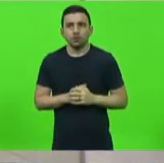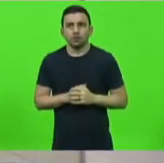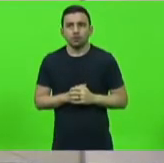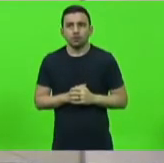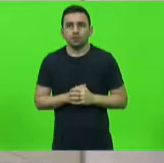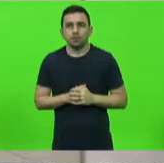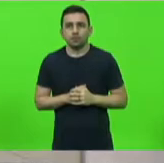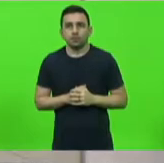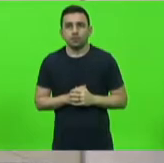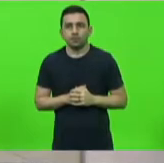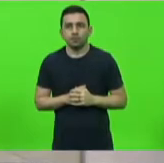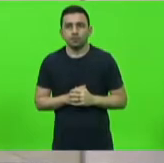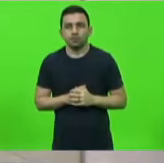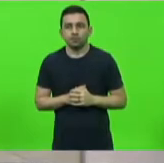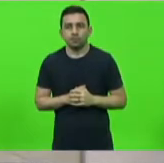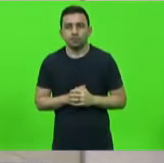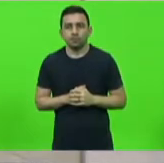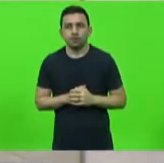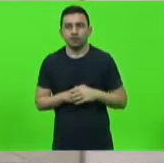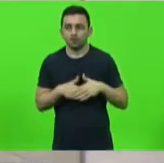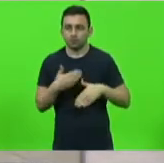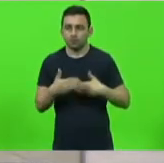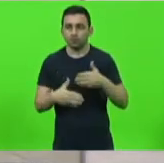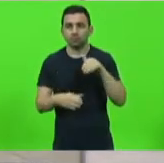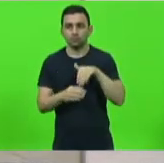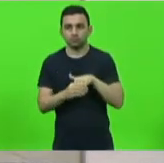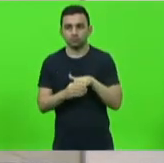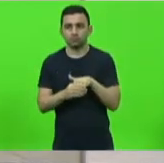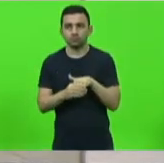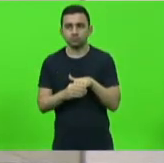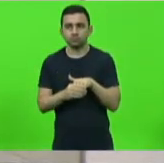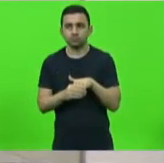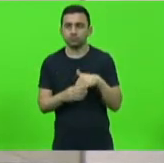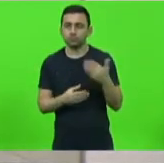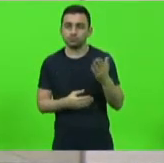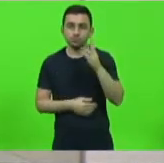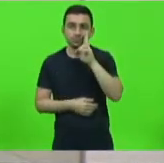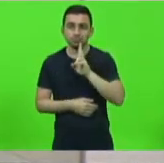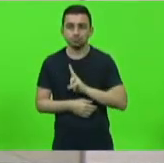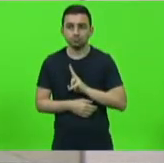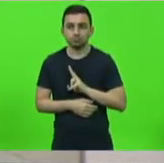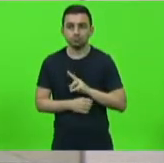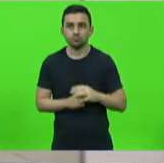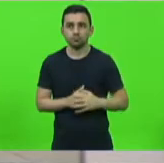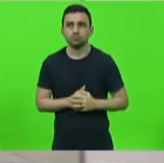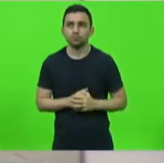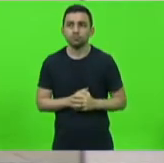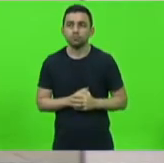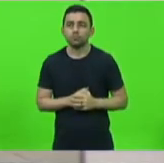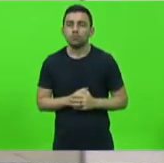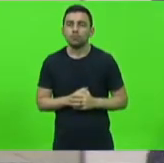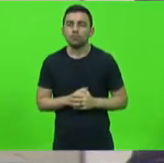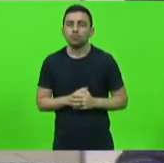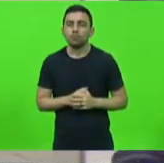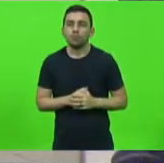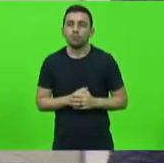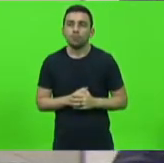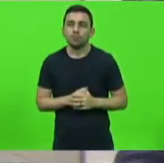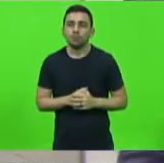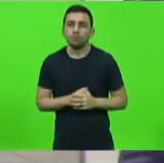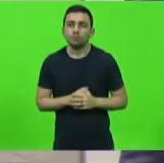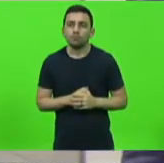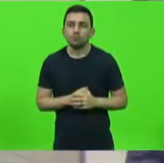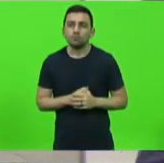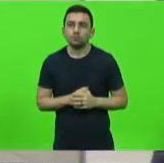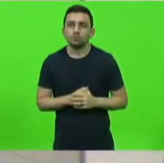Presidente, eu acho que é encaminhamento de voto, né? O deputado Ivanatti. Estamos fazendo discussão de matéria em encaminhamento de voto. Se o deputado